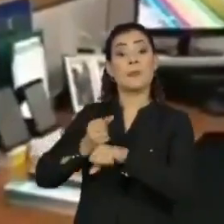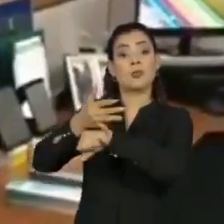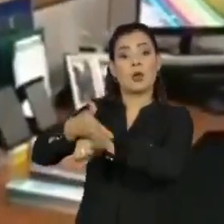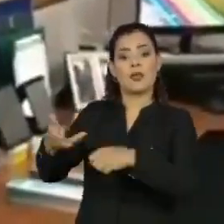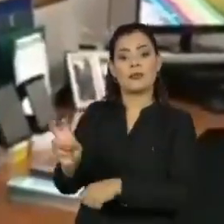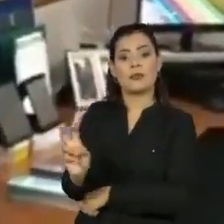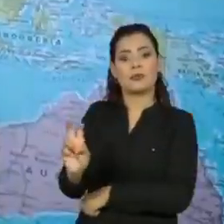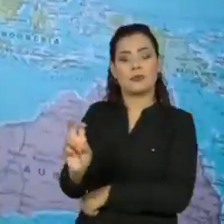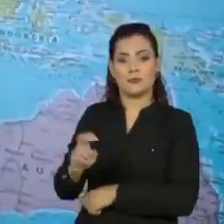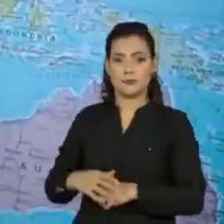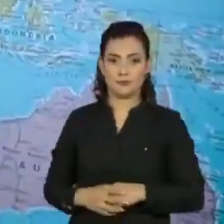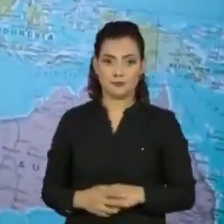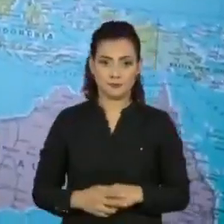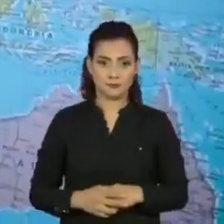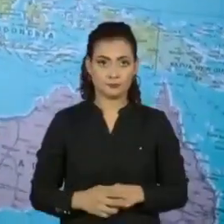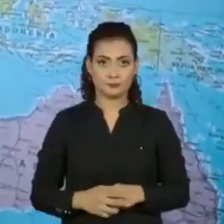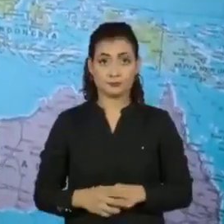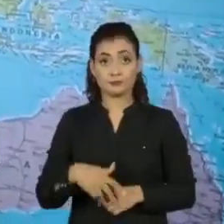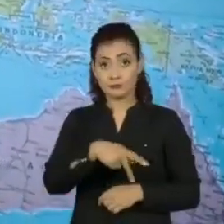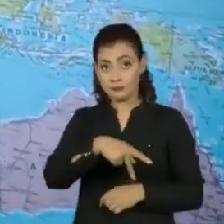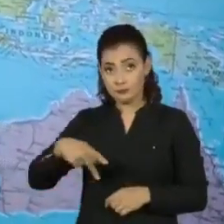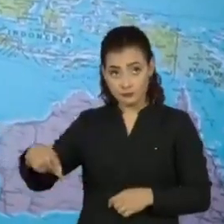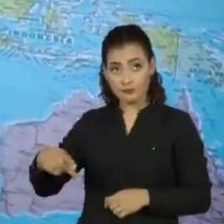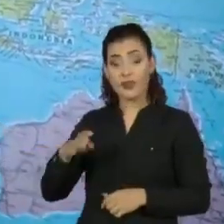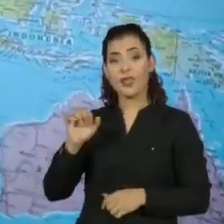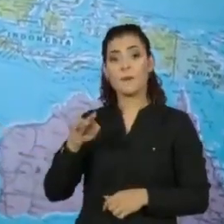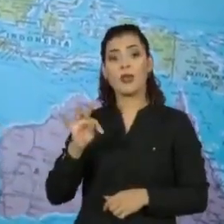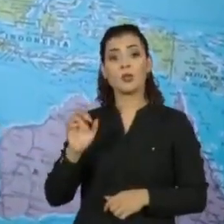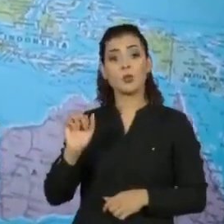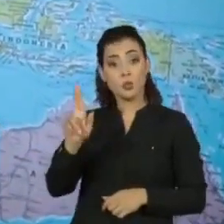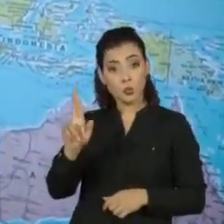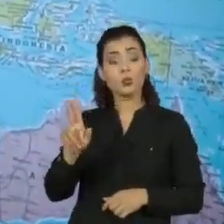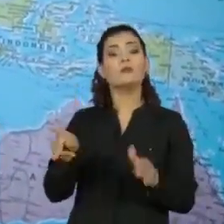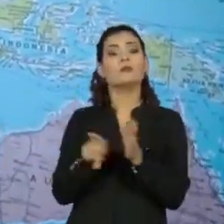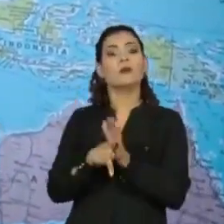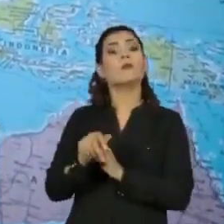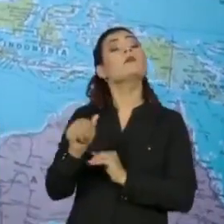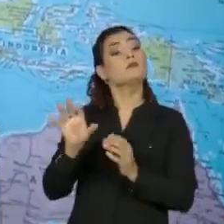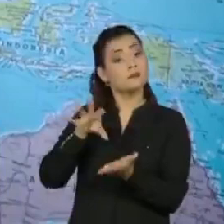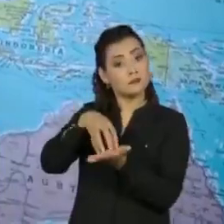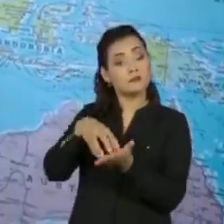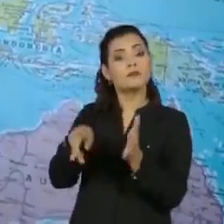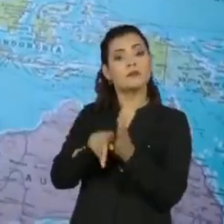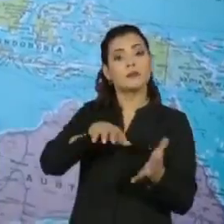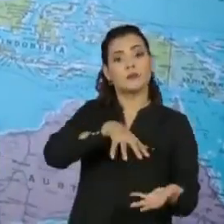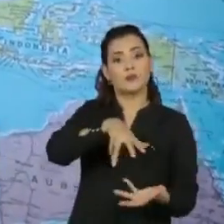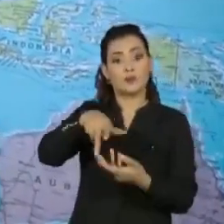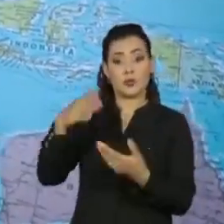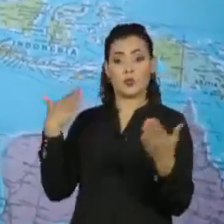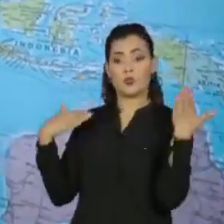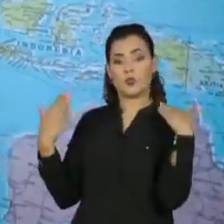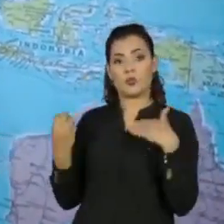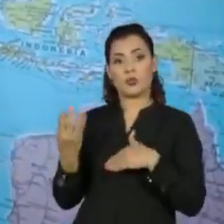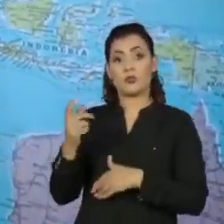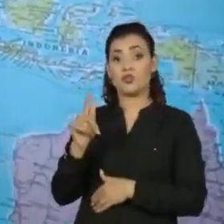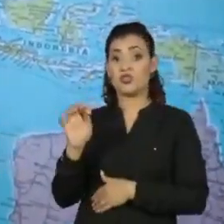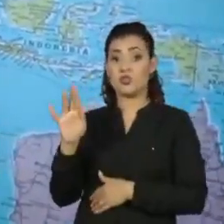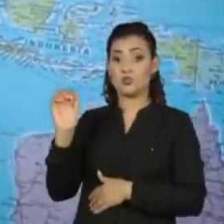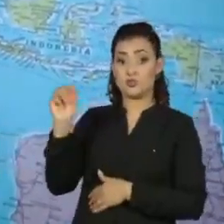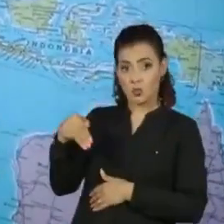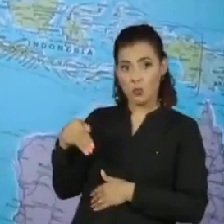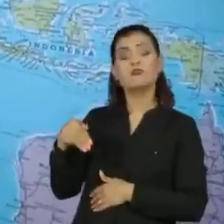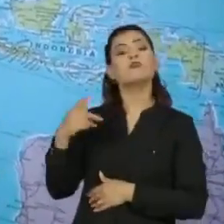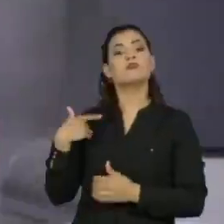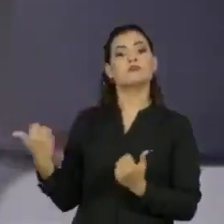madrugada desta quinta-feira o atual presidente da embratur agência Brasileira de promoção internacional do Turismo Gilson